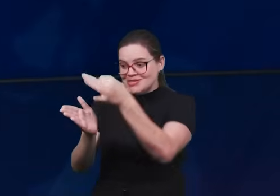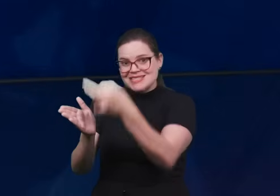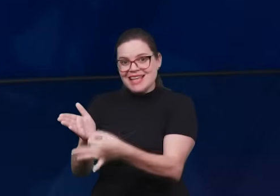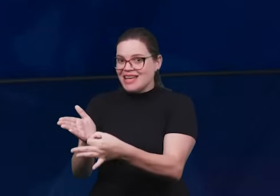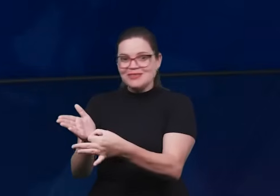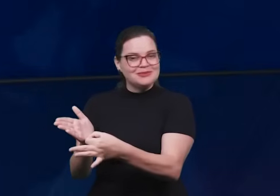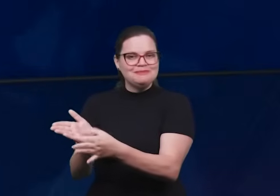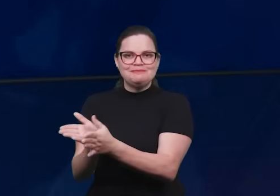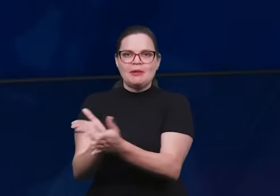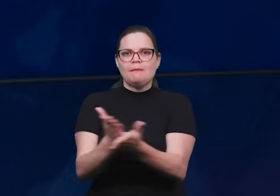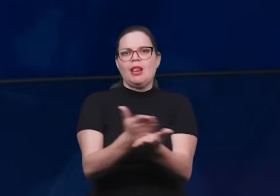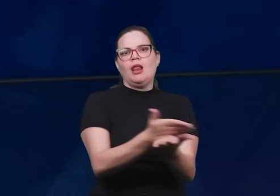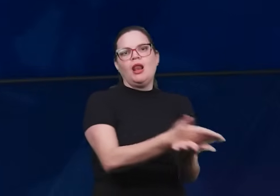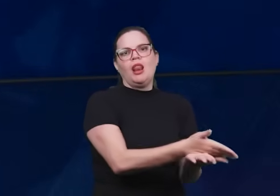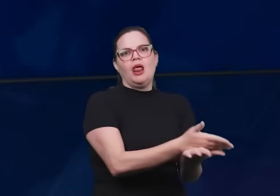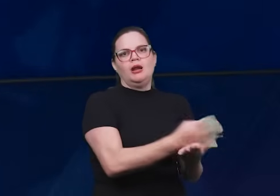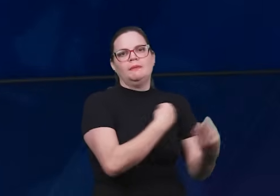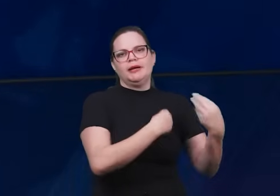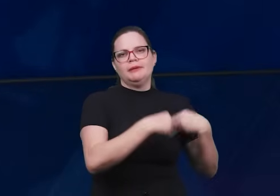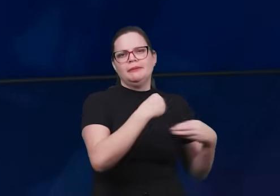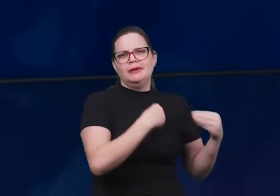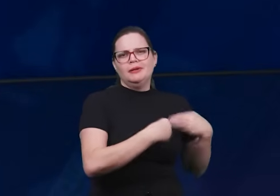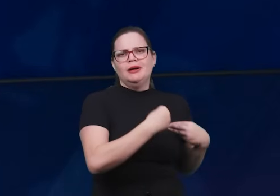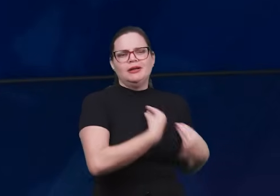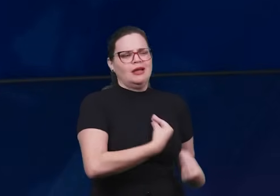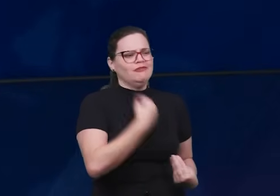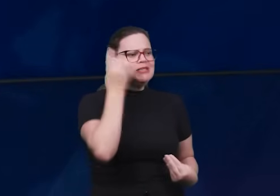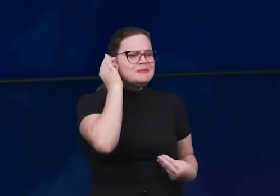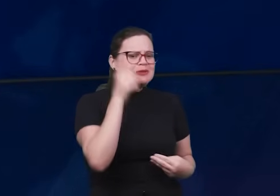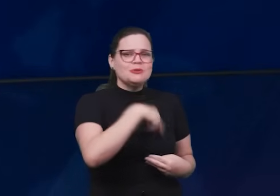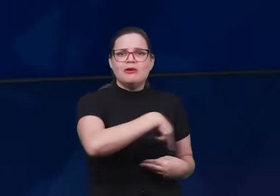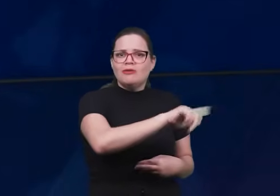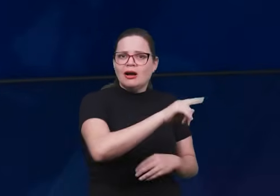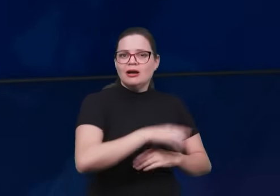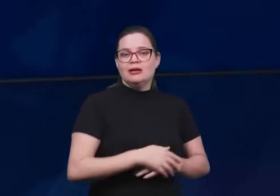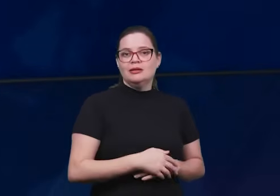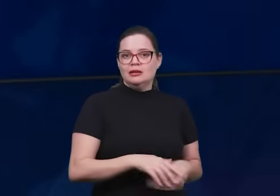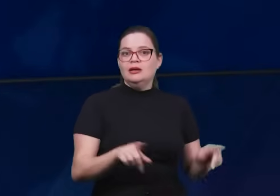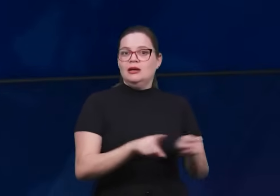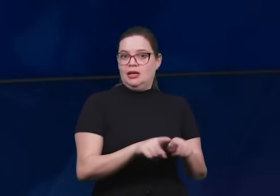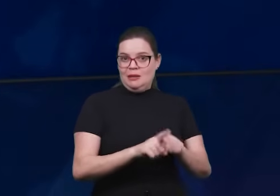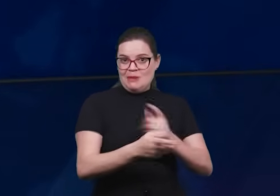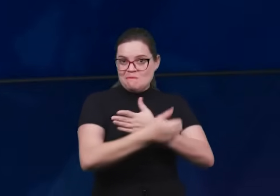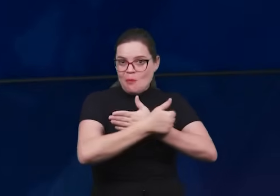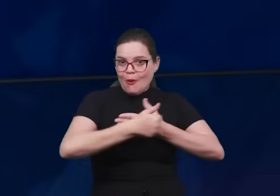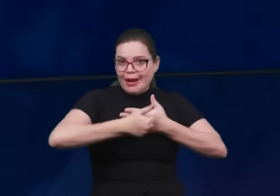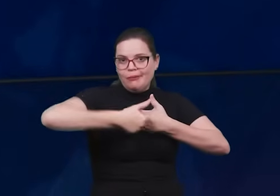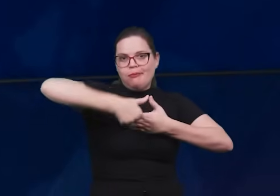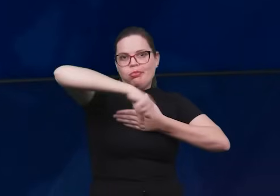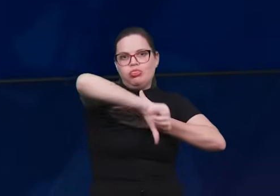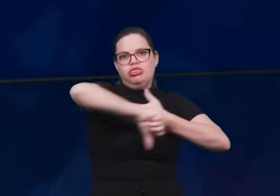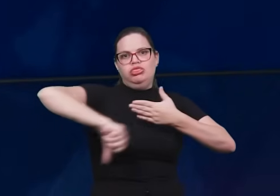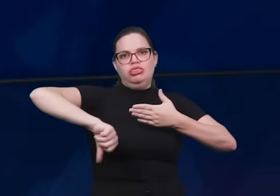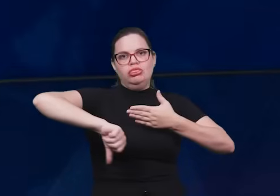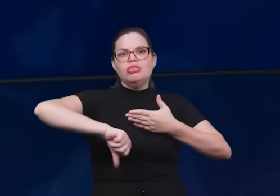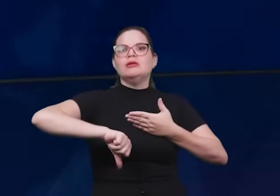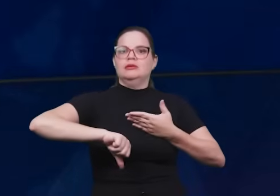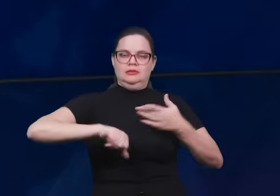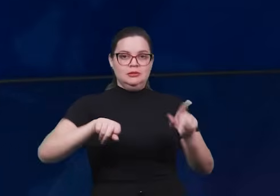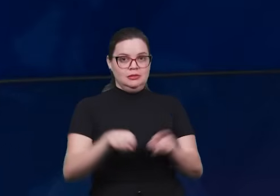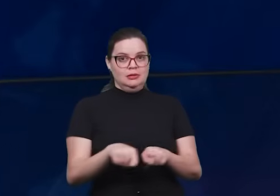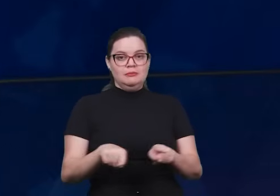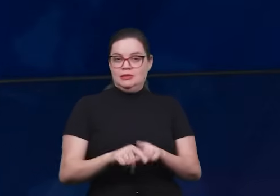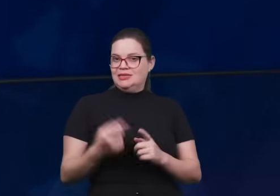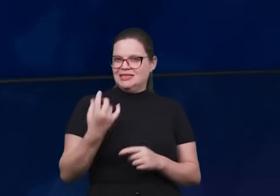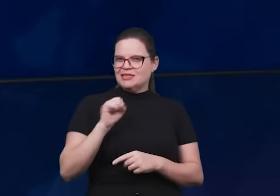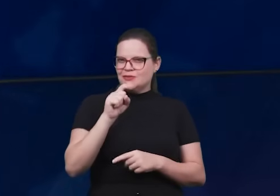vão se corrompendo espiritualmente e mais, também se corrompem moralmente. Se a sua opção